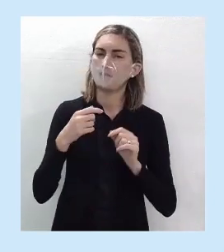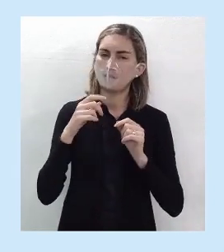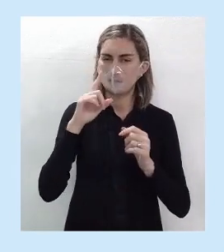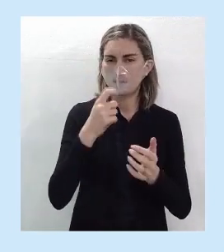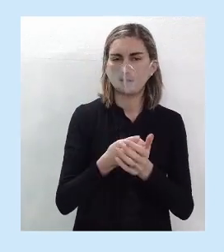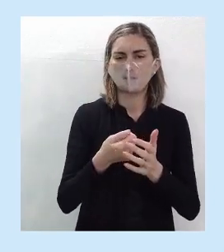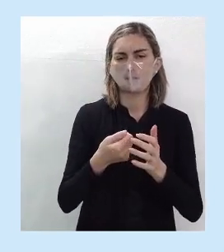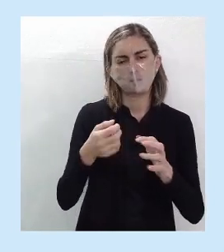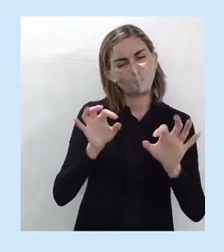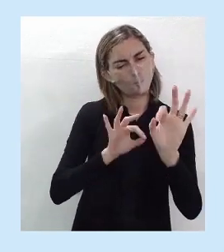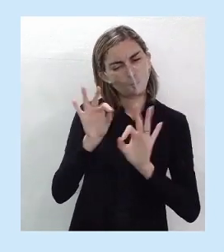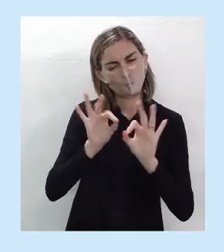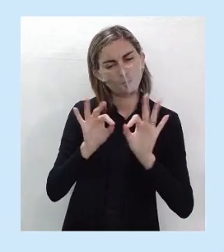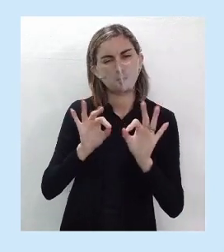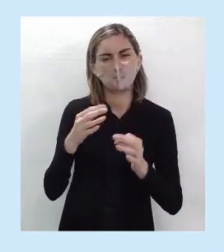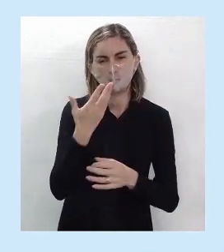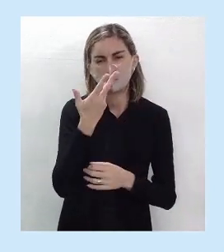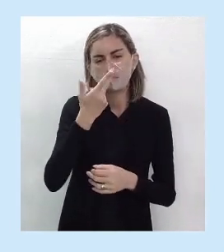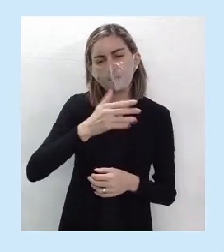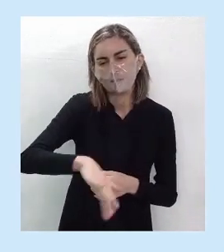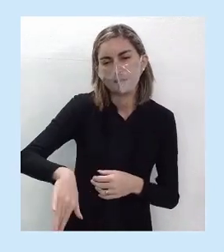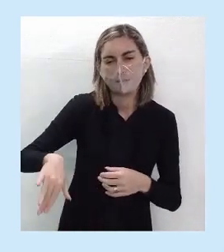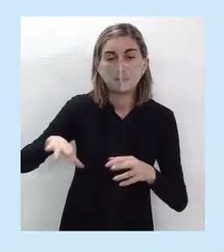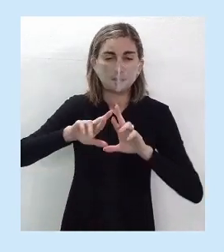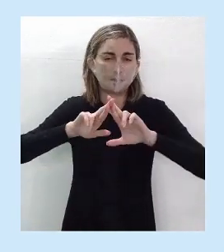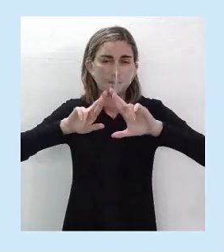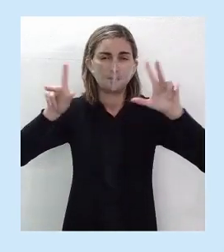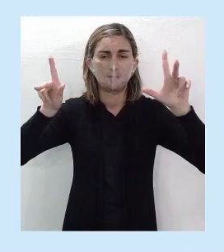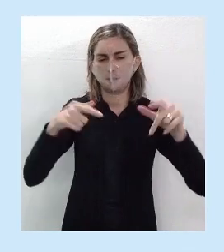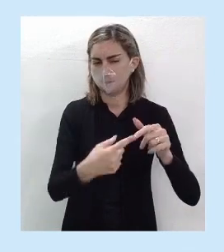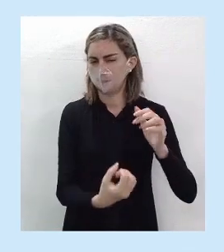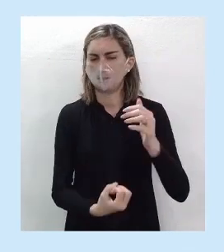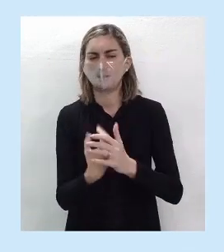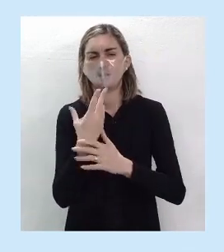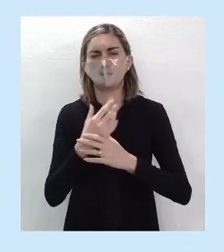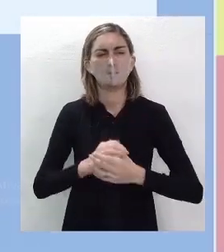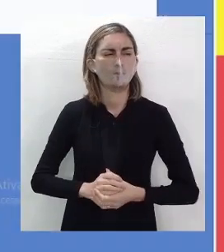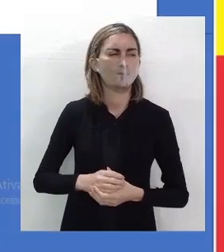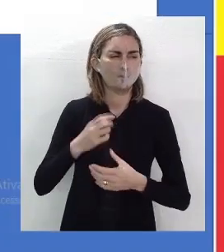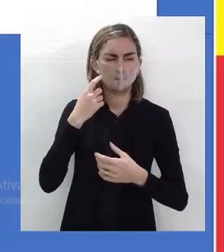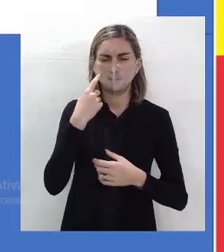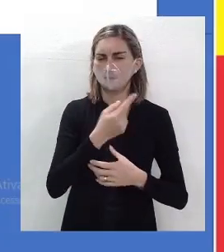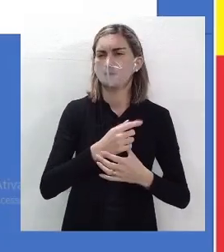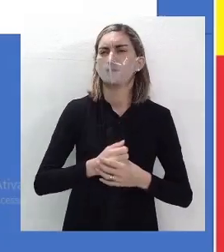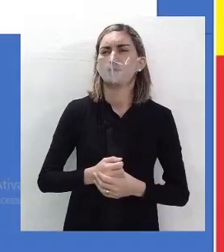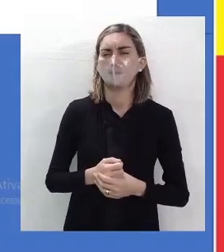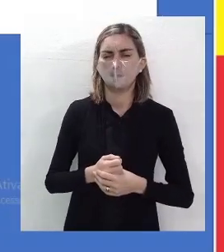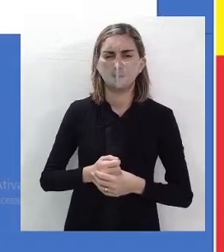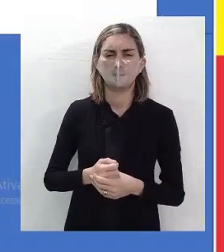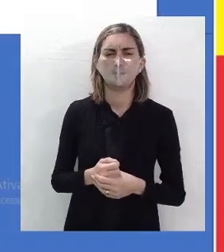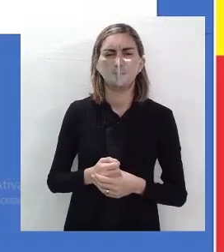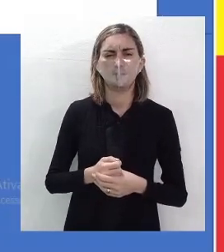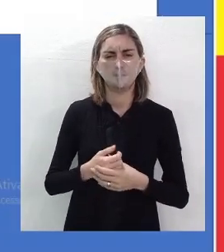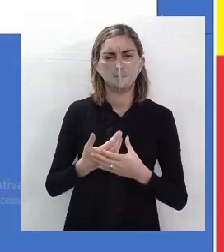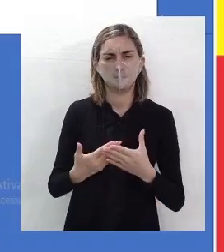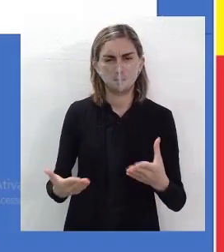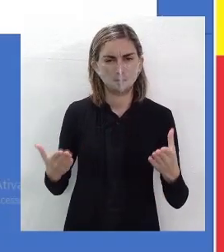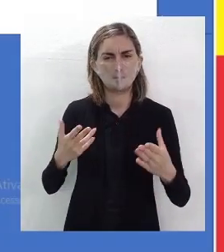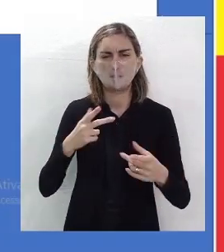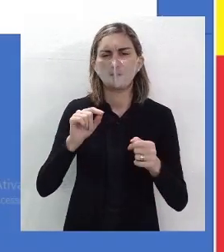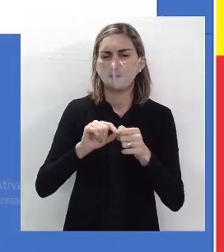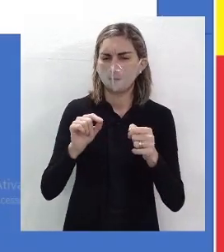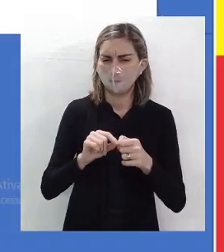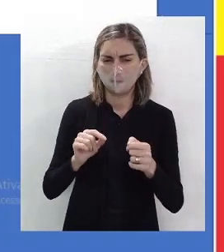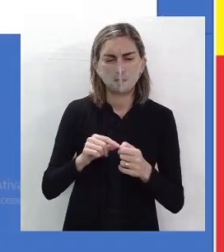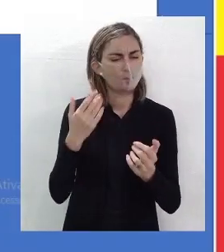decidiu gravar dessa criança tão diferente que ele criou. Olha só, vai aparecer para você agora. Faça